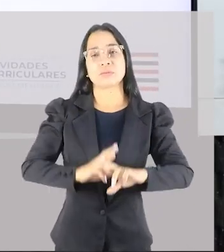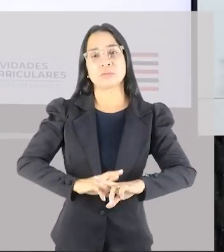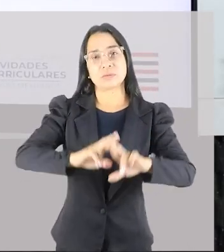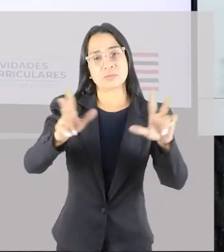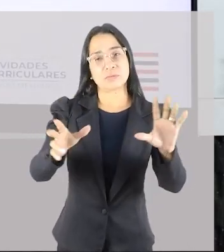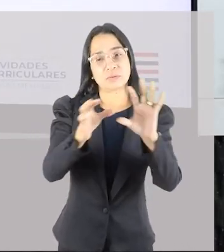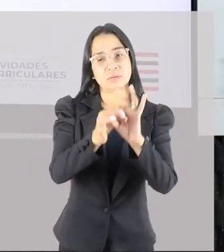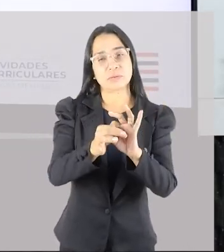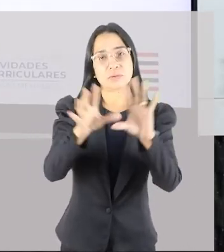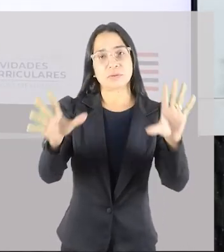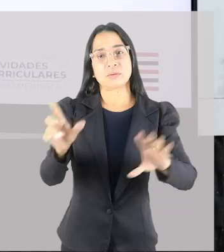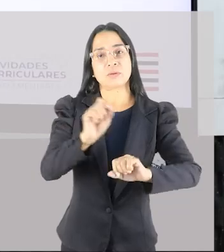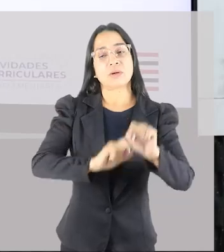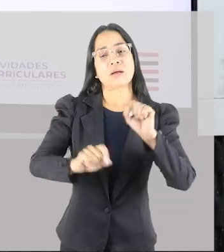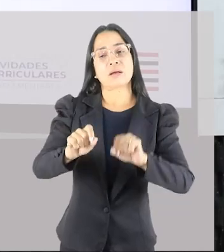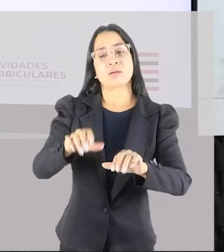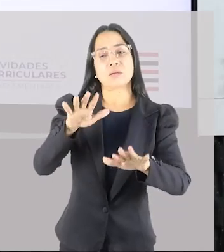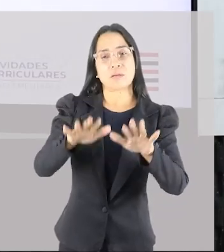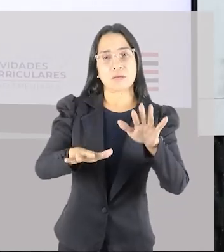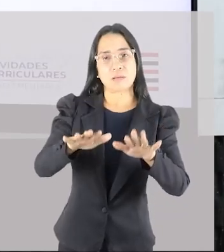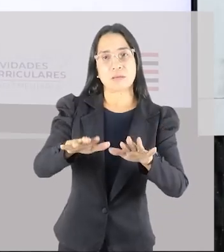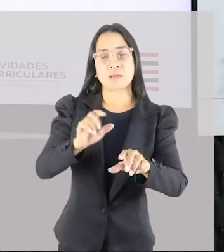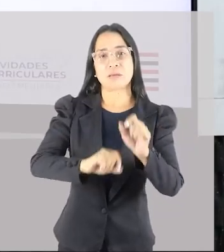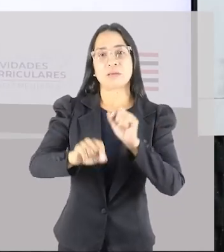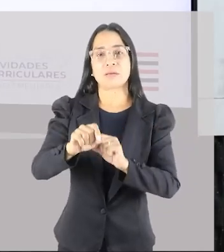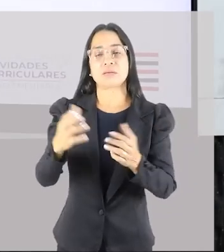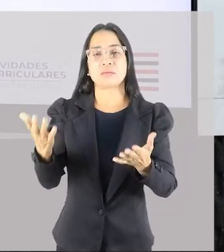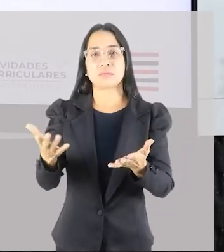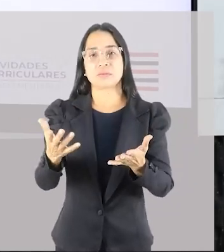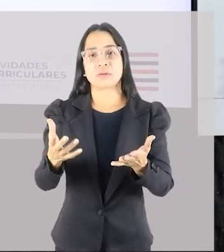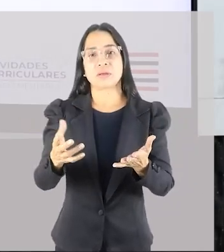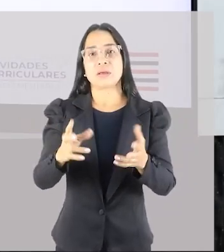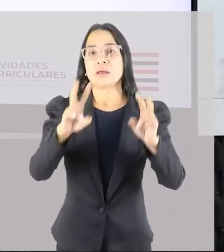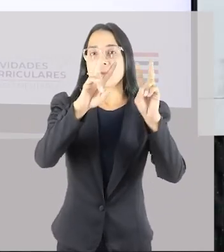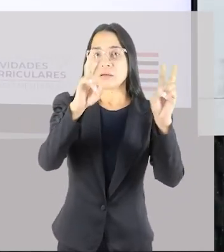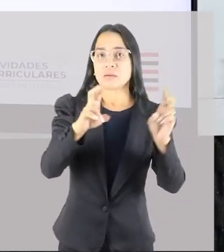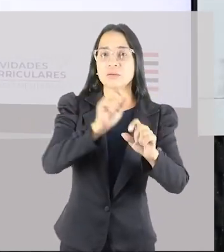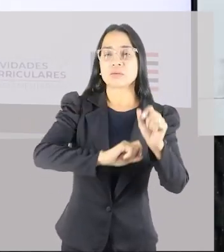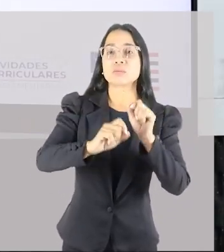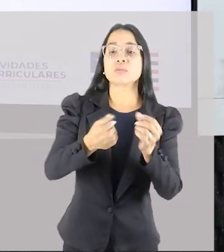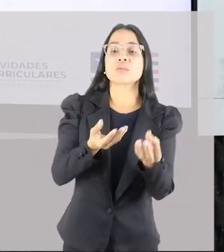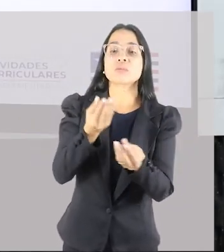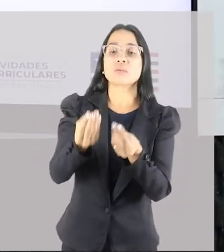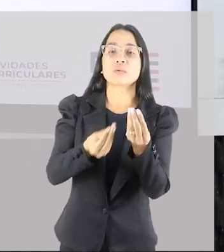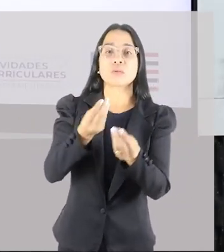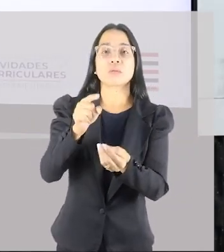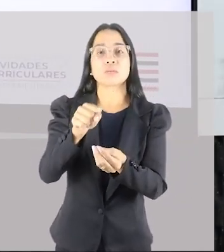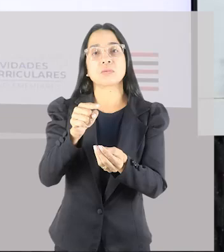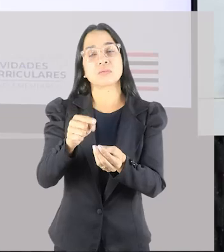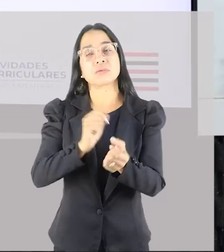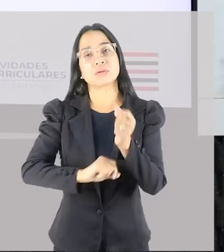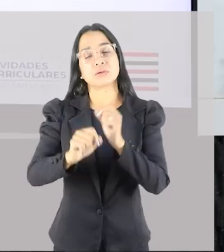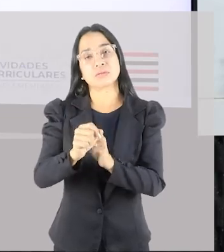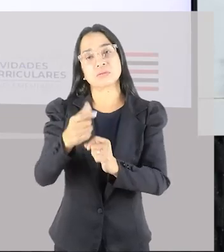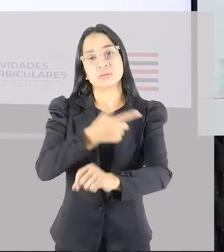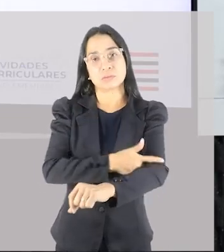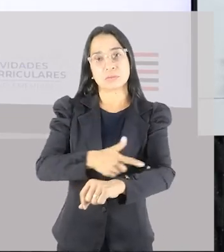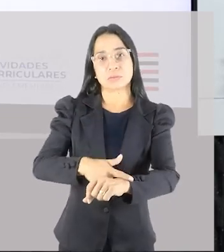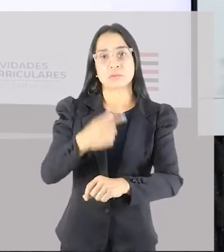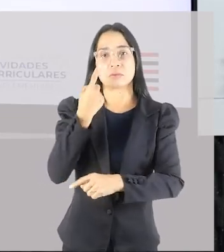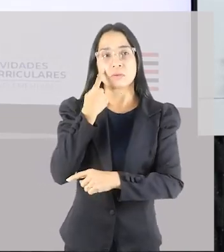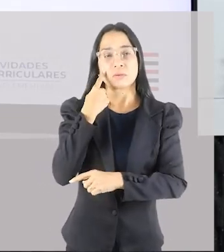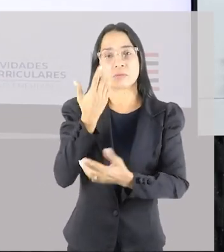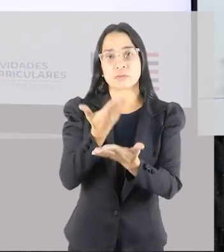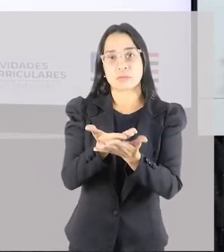Democráticos bem mais leves tratando de alguns assuntos de uma forma que talvez vocês não estejam estão acostumados a